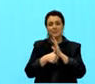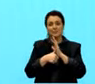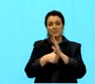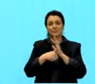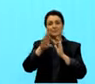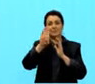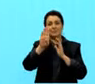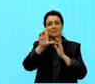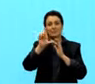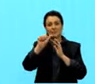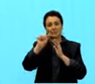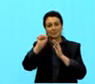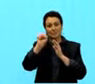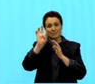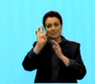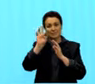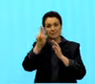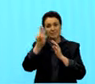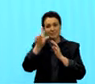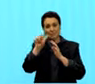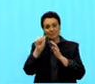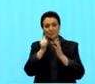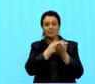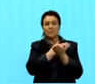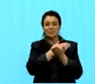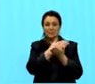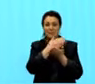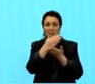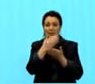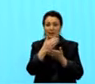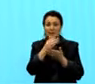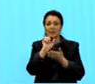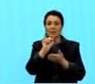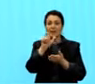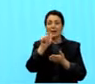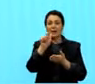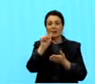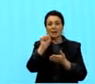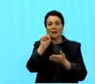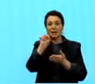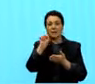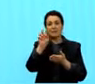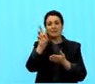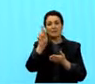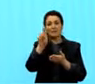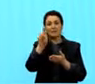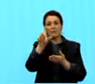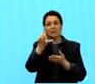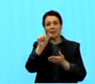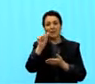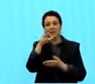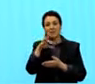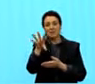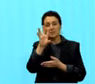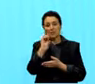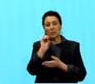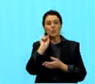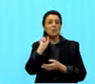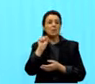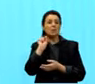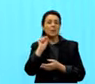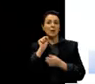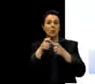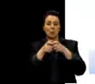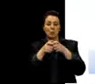blástula, desculpem, vem o processo de gastrulação, que seria o